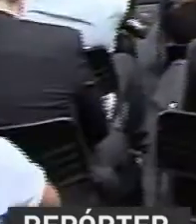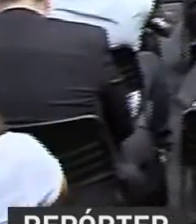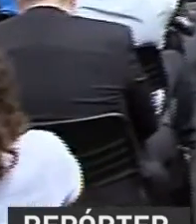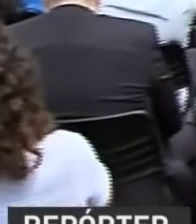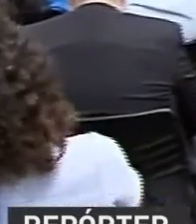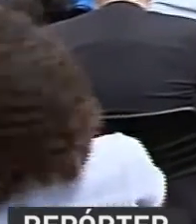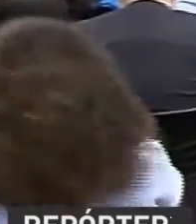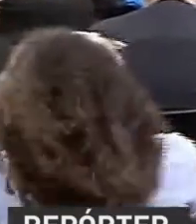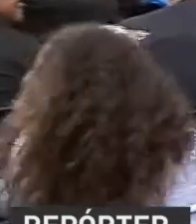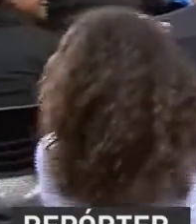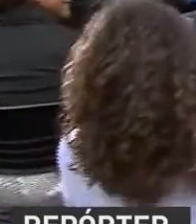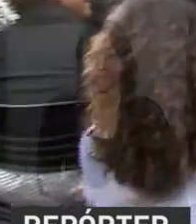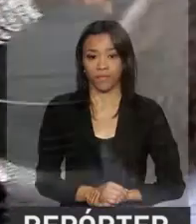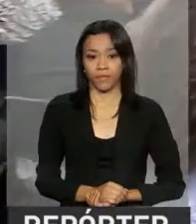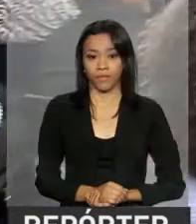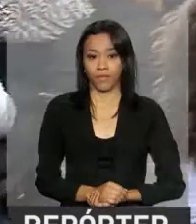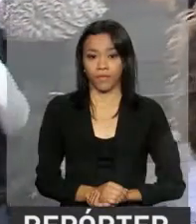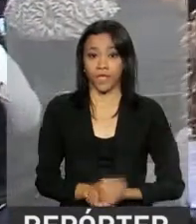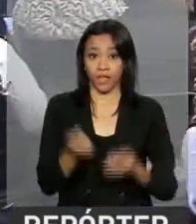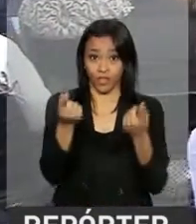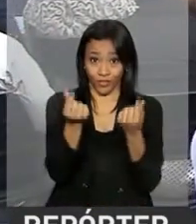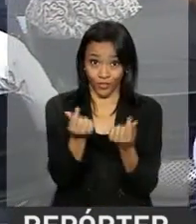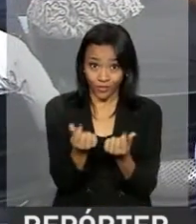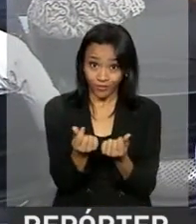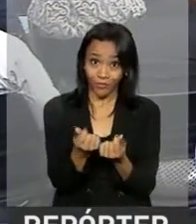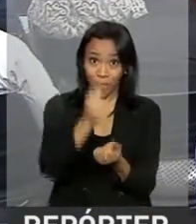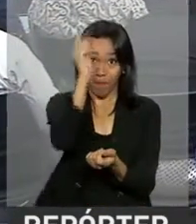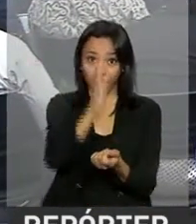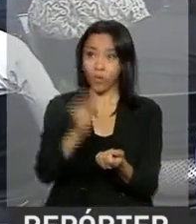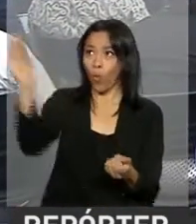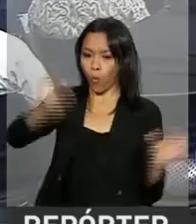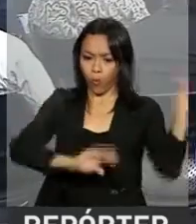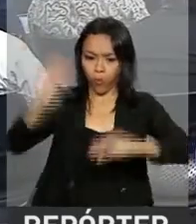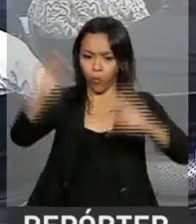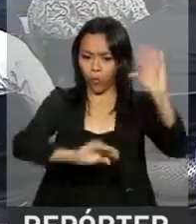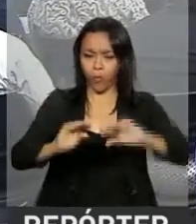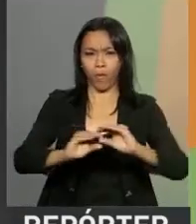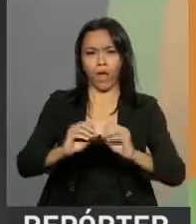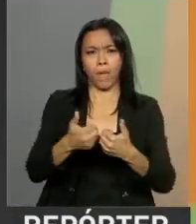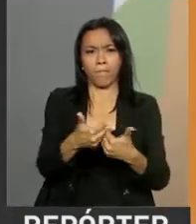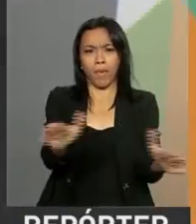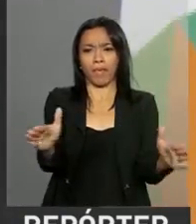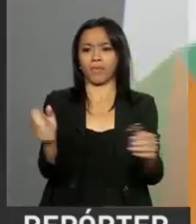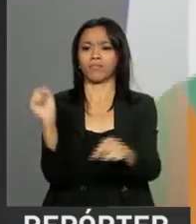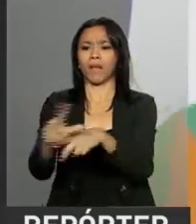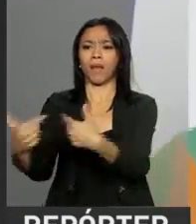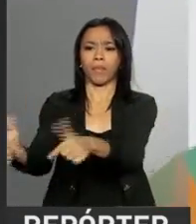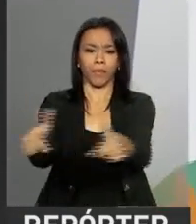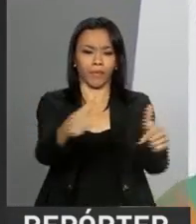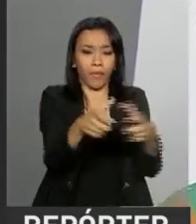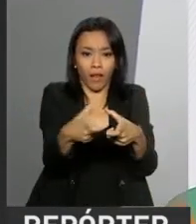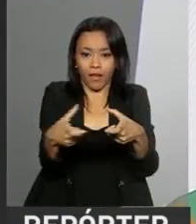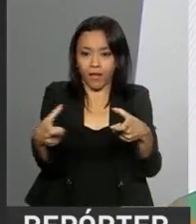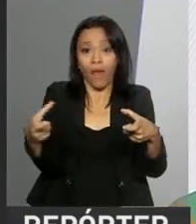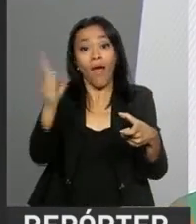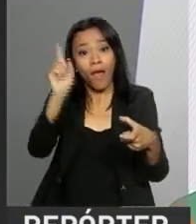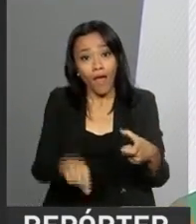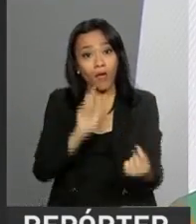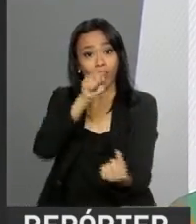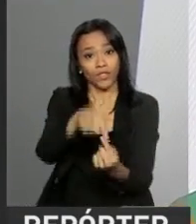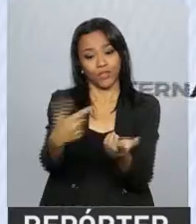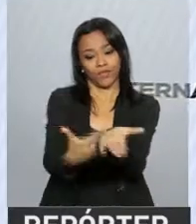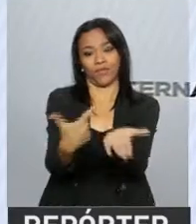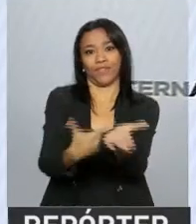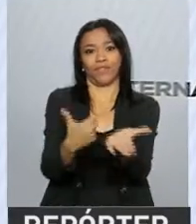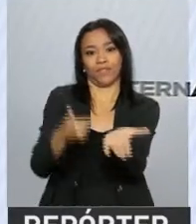atrair investimentos para fazer o brasil avançar na geração de emprego e renda é o que pretende o guia lançado pela apex